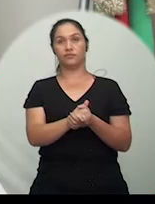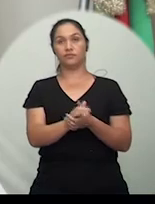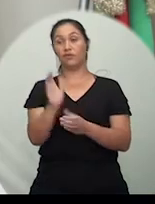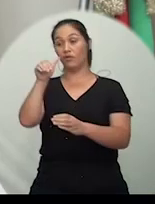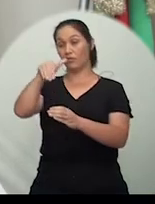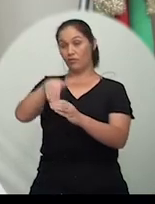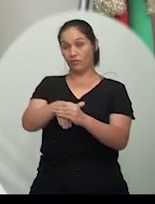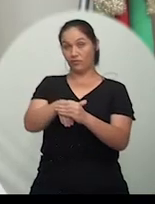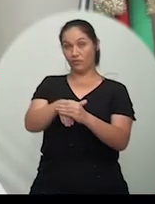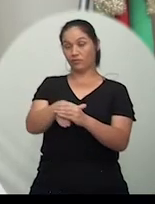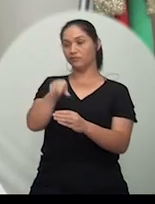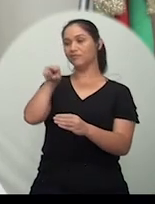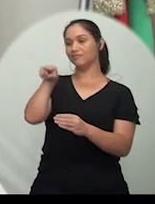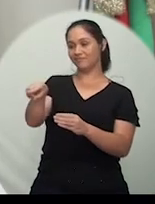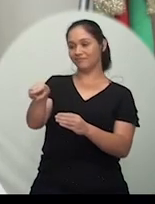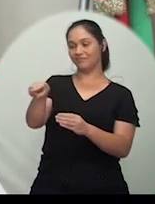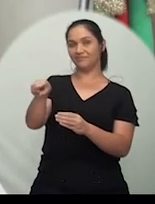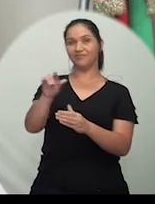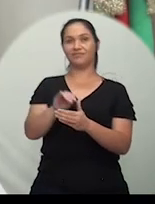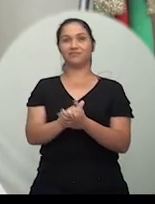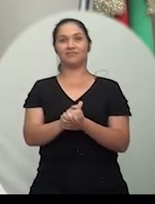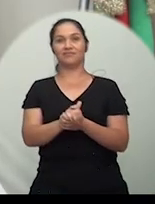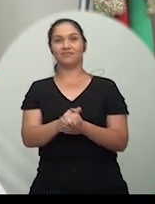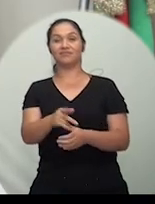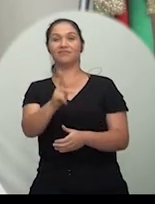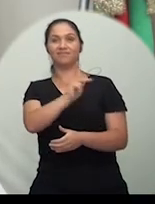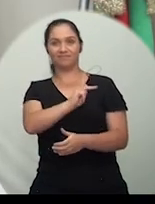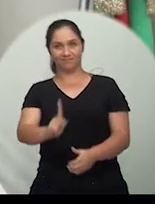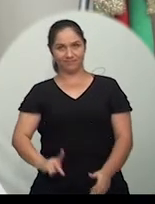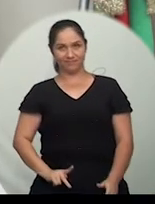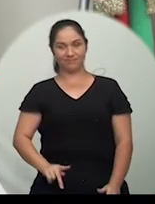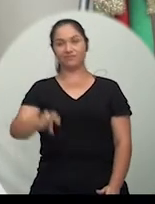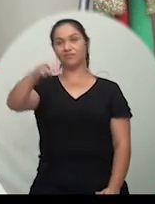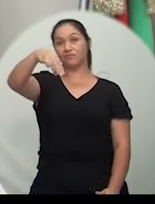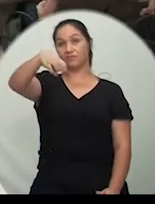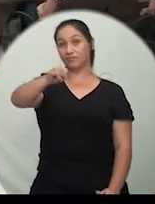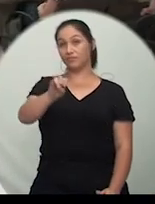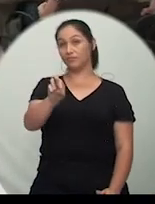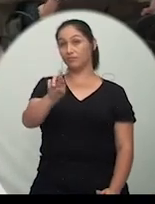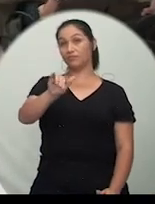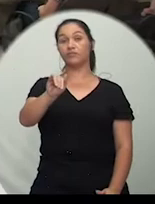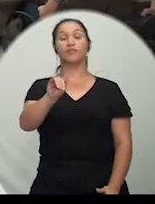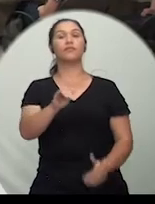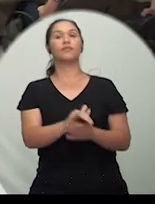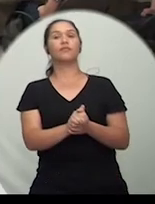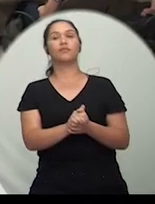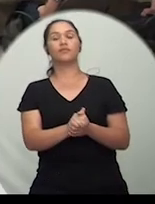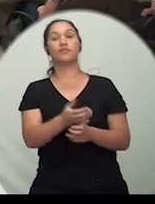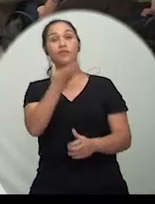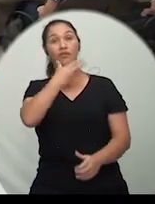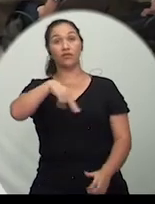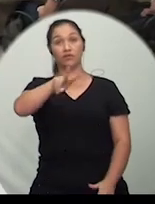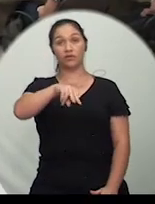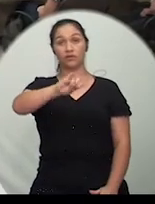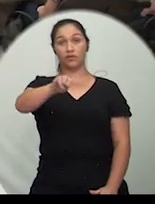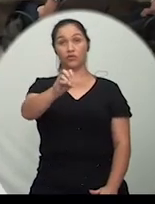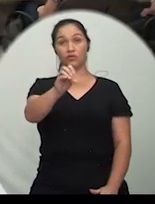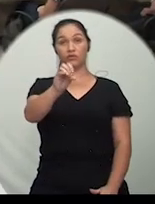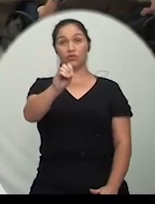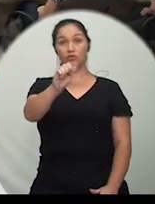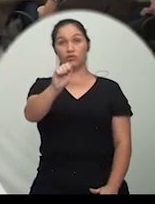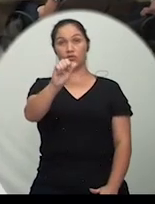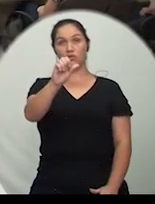Chapa número 1, presidente Mir D'Agostin. Vereador João Batista Belloli,